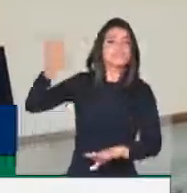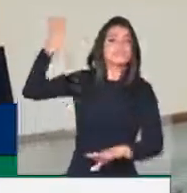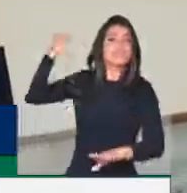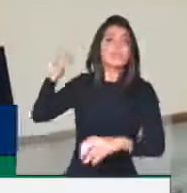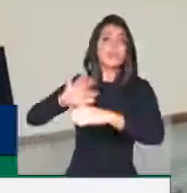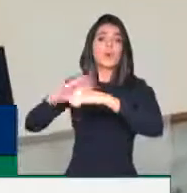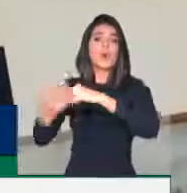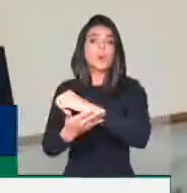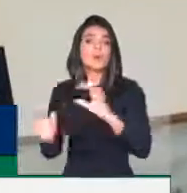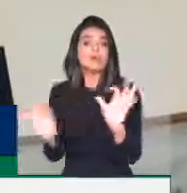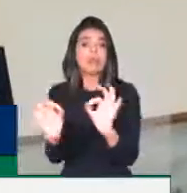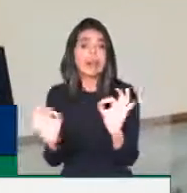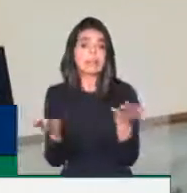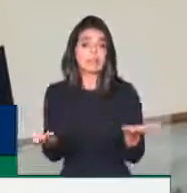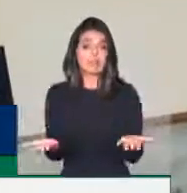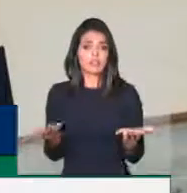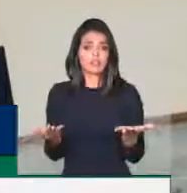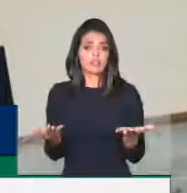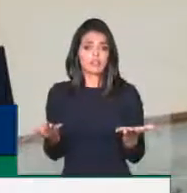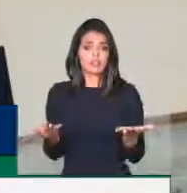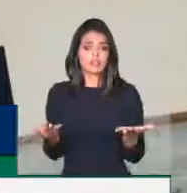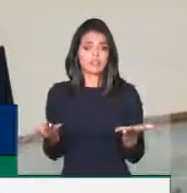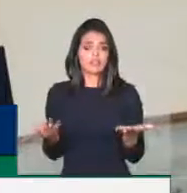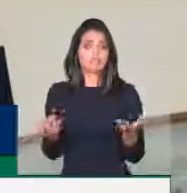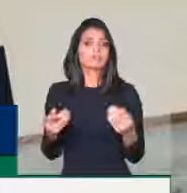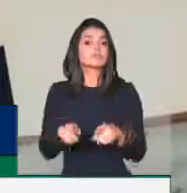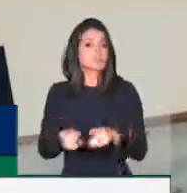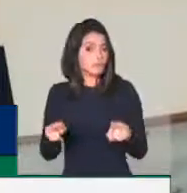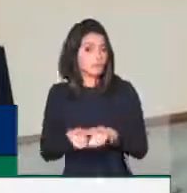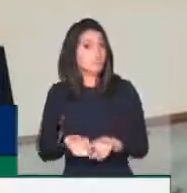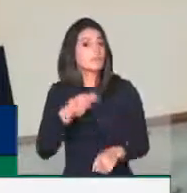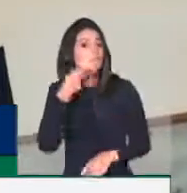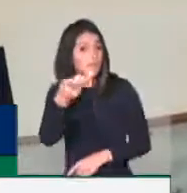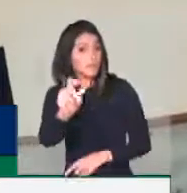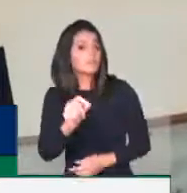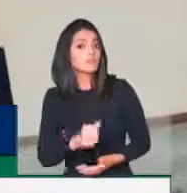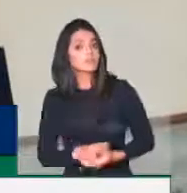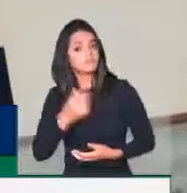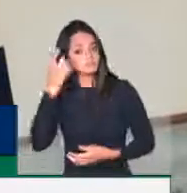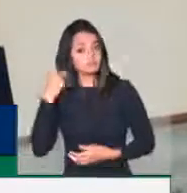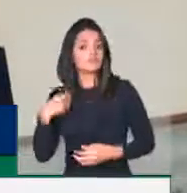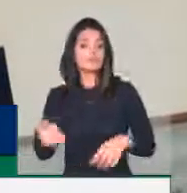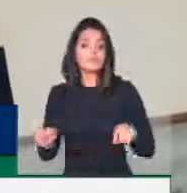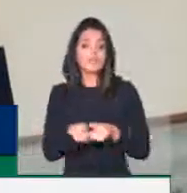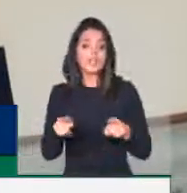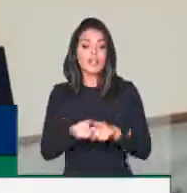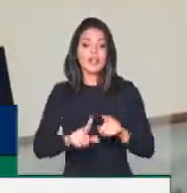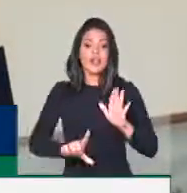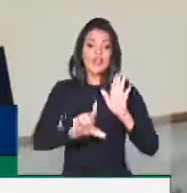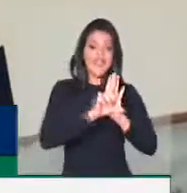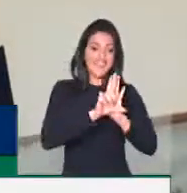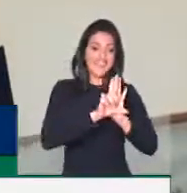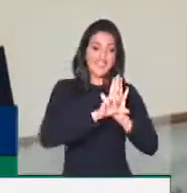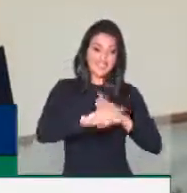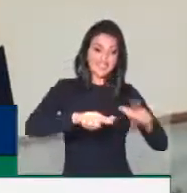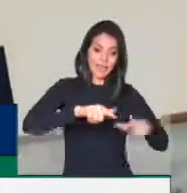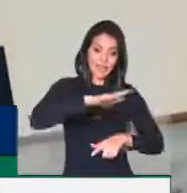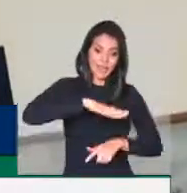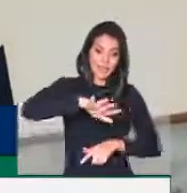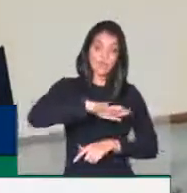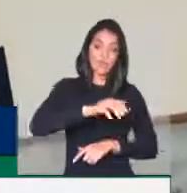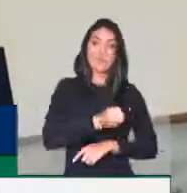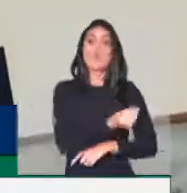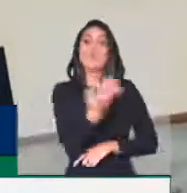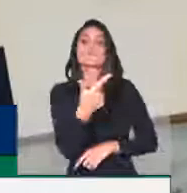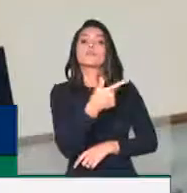nada. Mais do que isso, presidente, digo que a gente está mexendo em 25 leis trabalhistas. Na